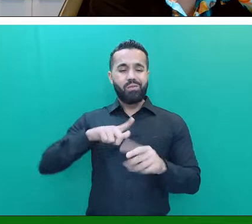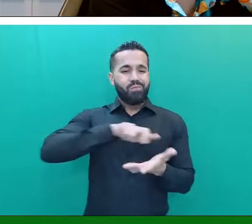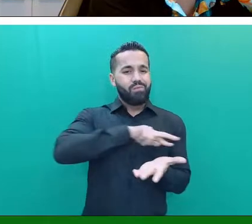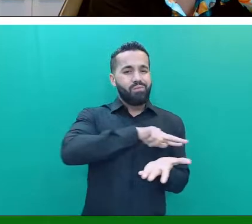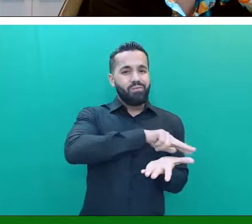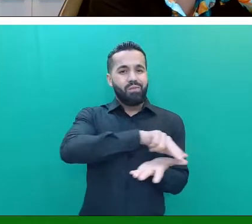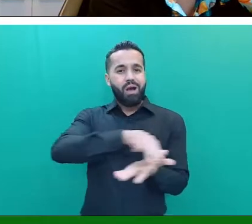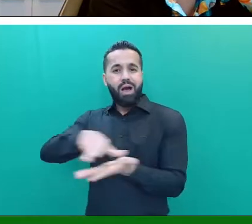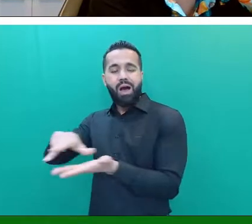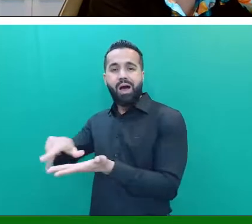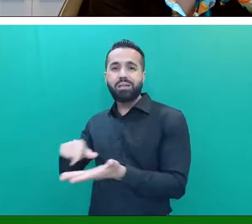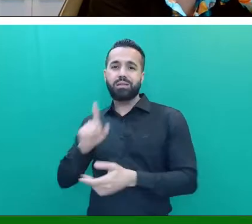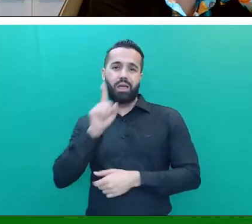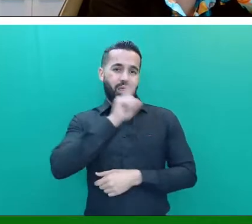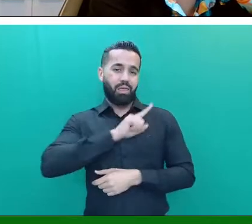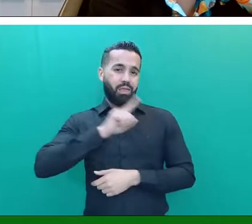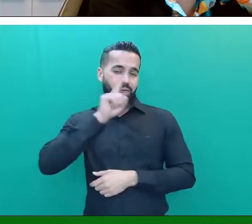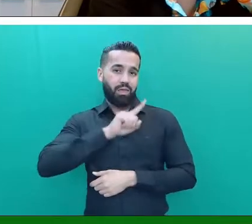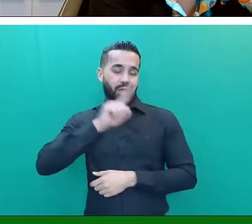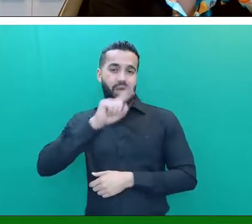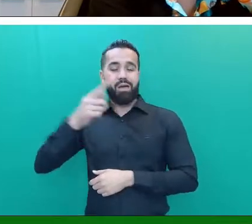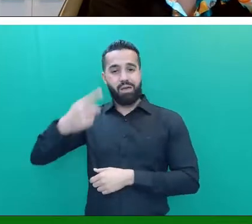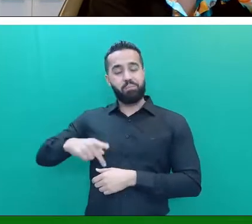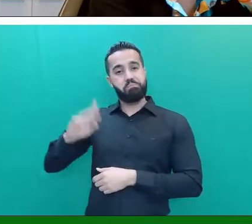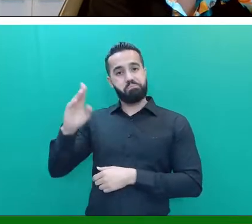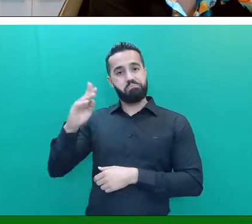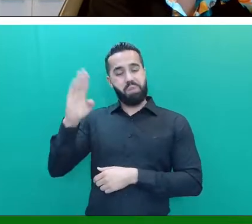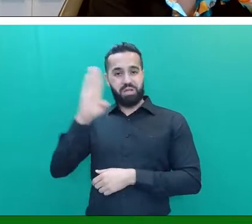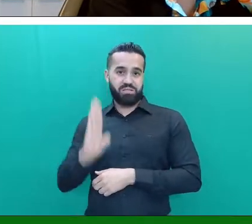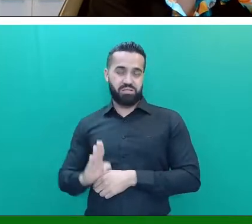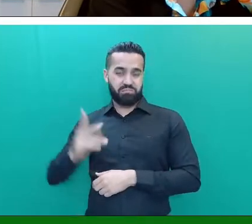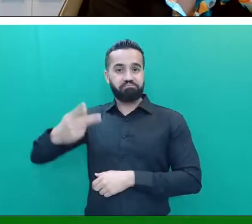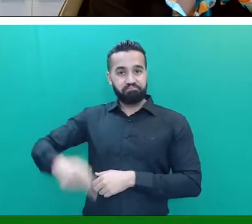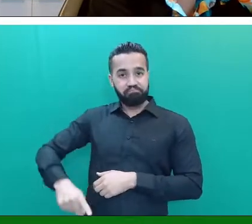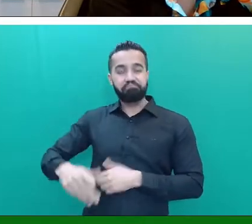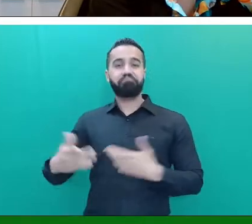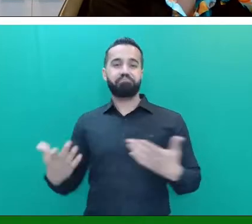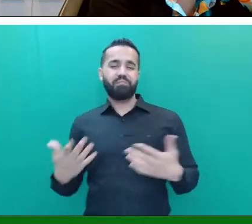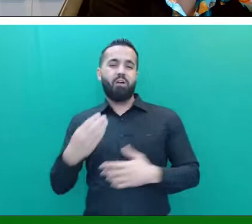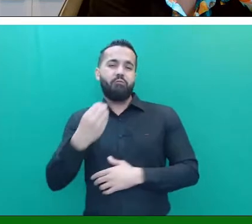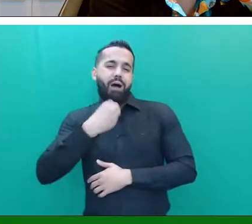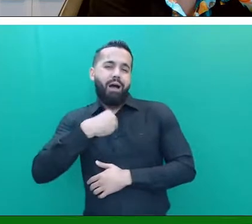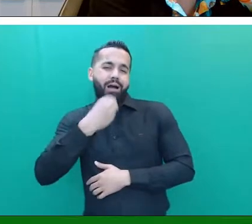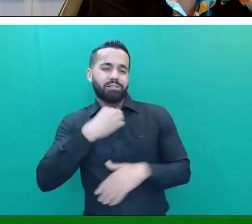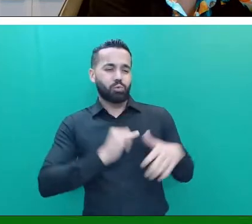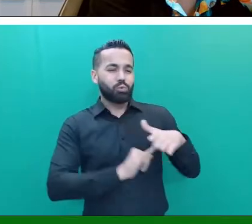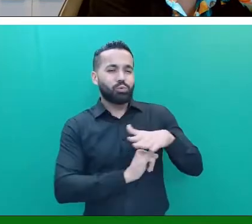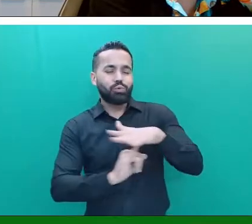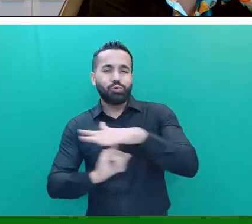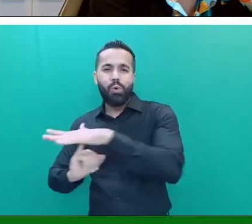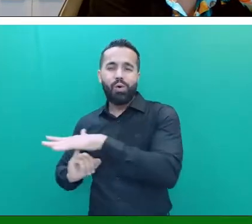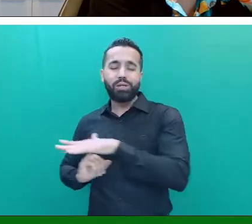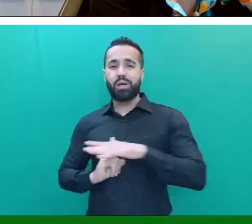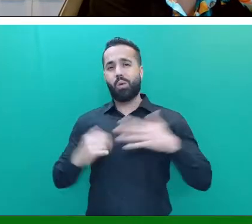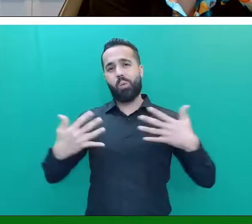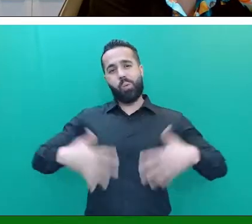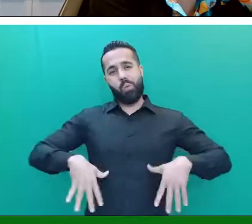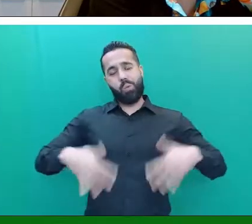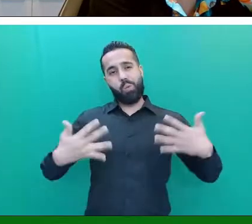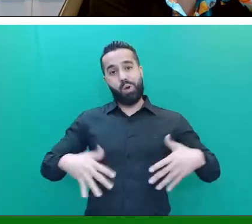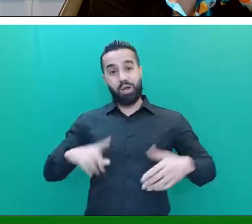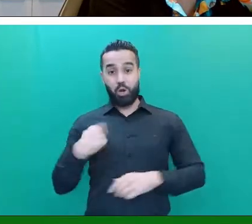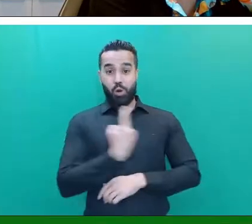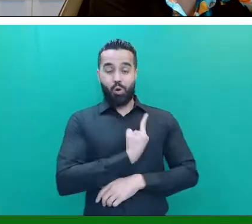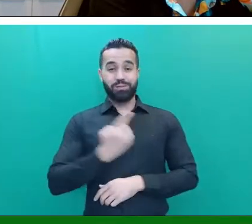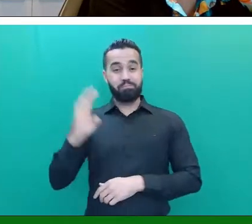é o caso do nosso país, tão fragilizado institucionalmente e com 500 anos de atraso no que